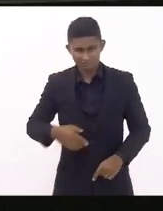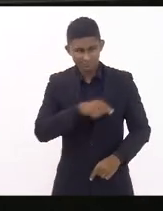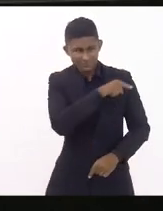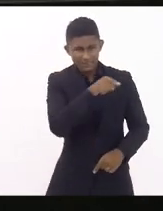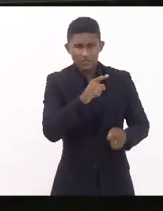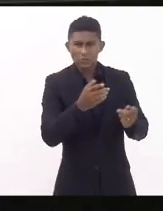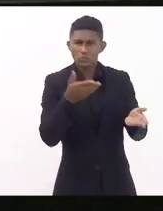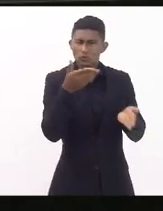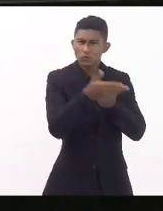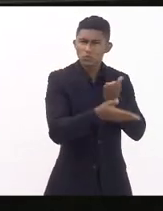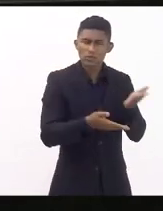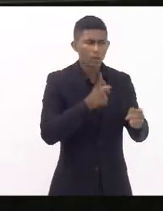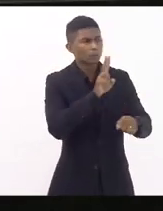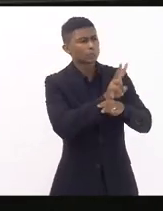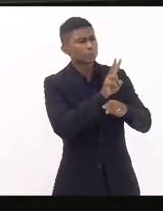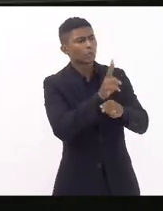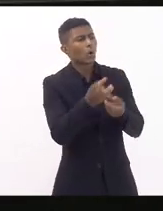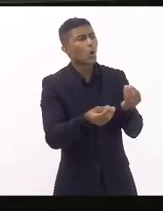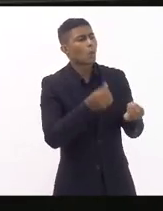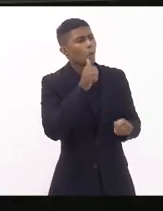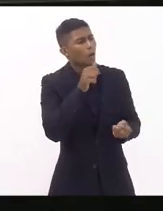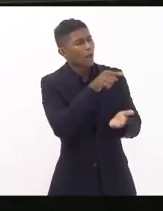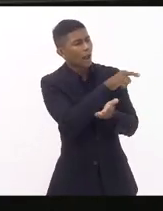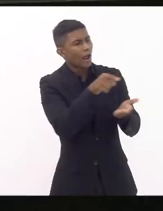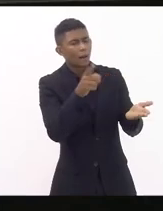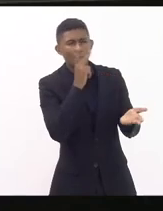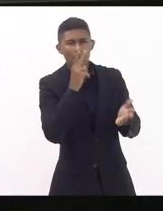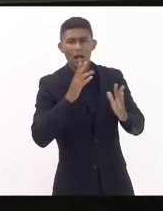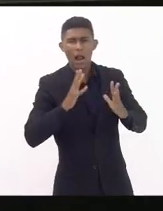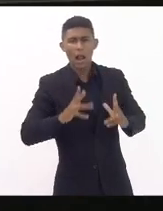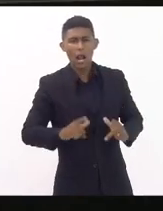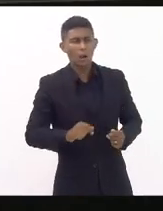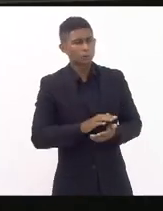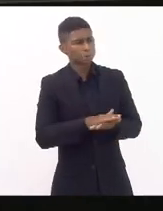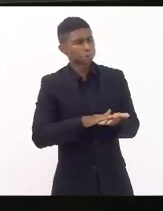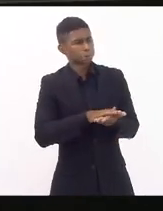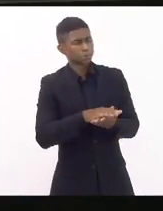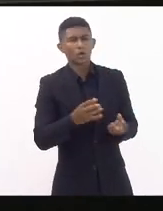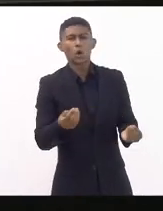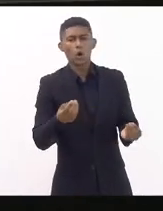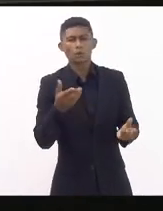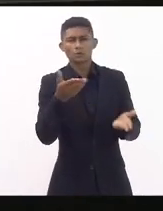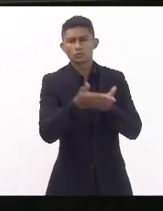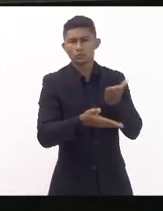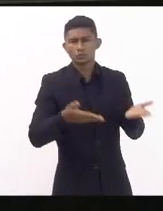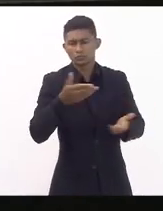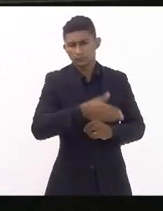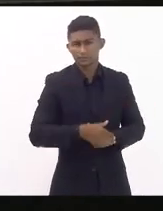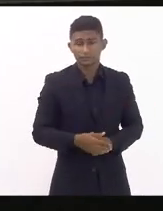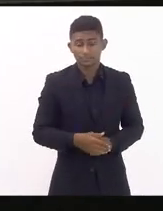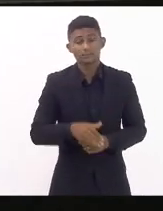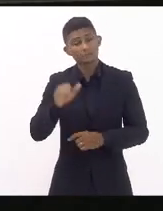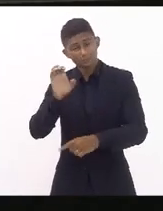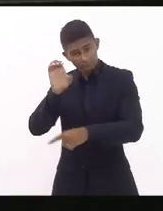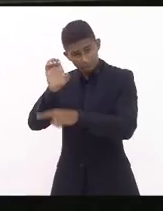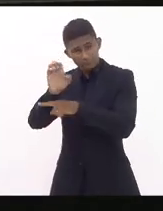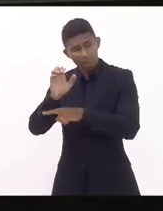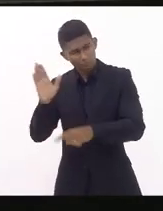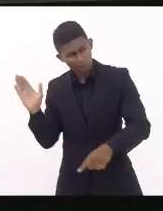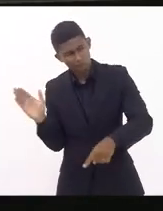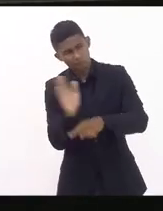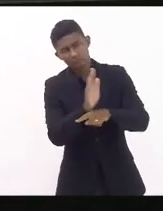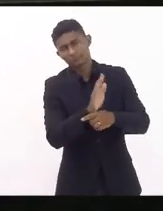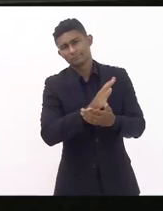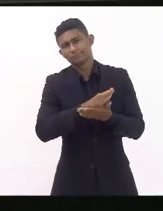não conseguem fazer a mínima higiene possível? E quantas vezes faltou o braço do Estado dentro desses